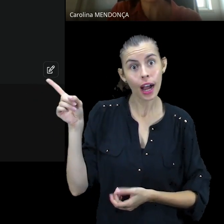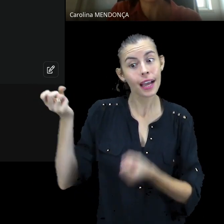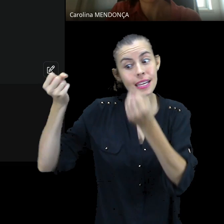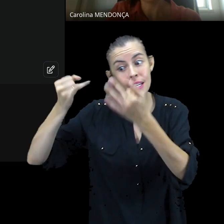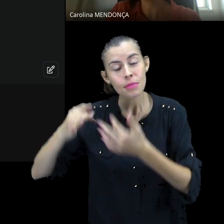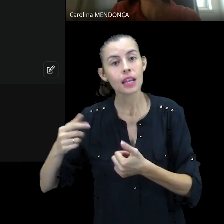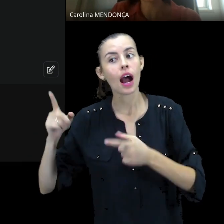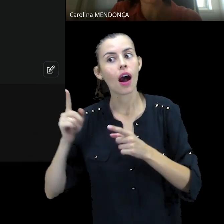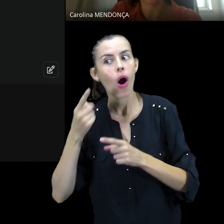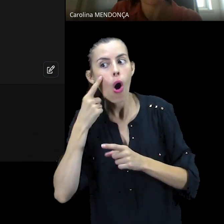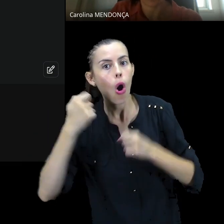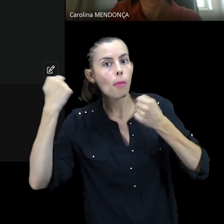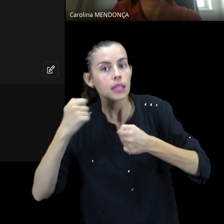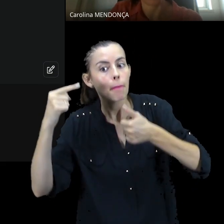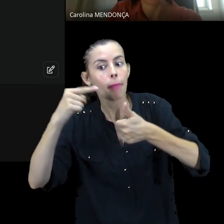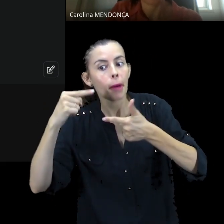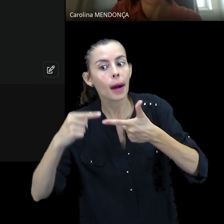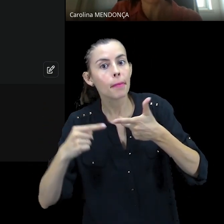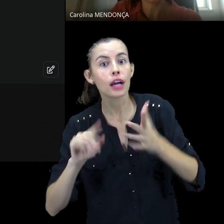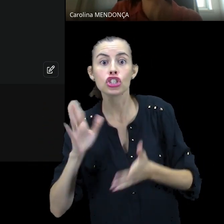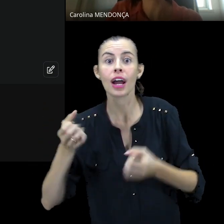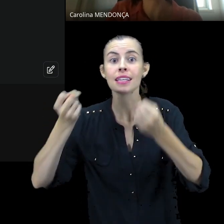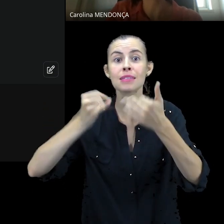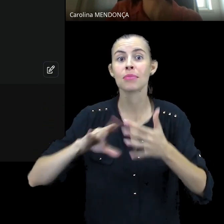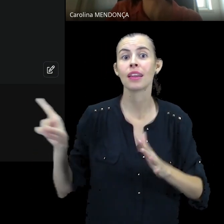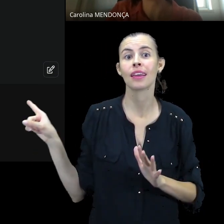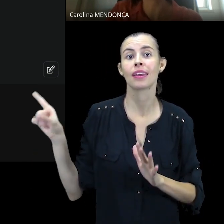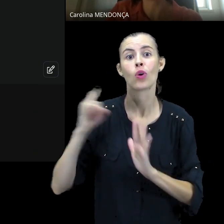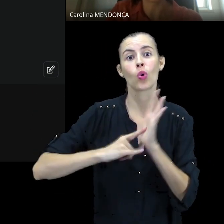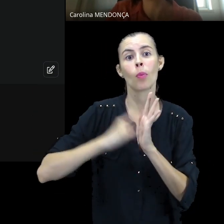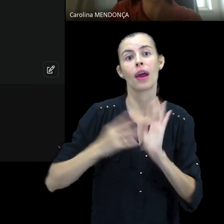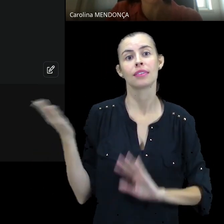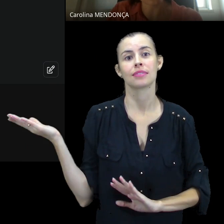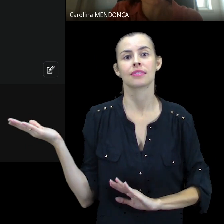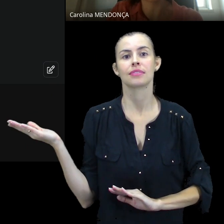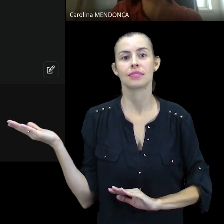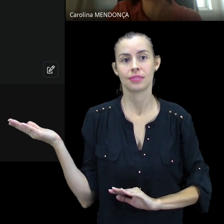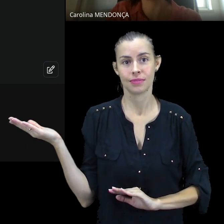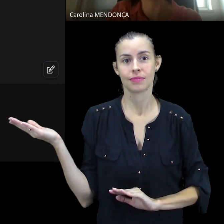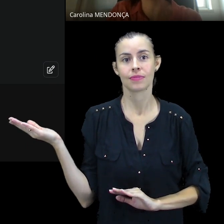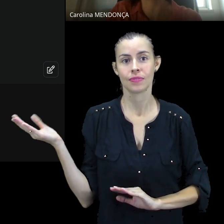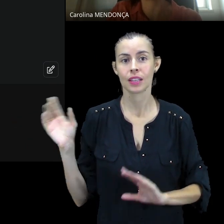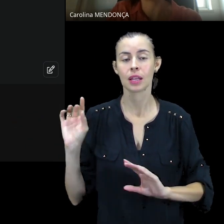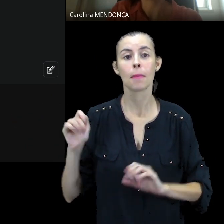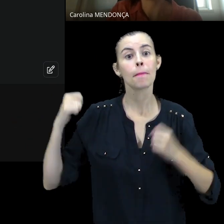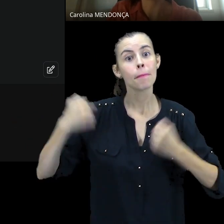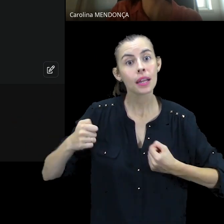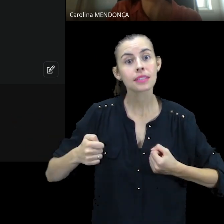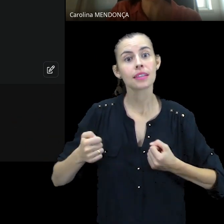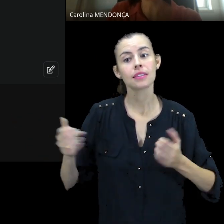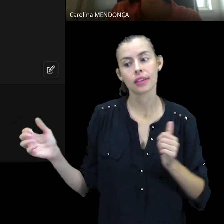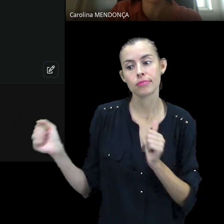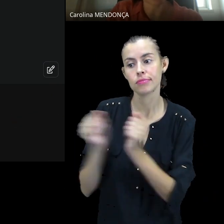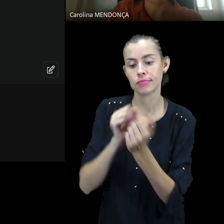da extensão indica um caminho, que é o caminho que a gente tem buscado valorizar aqui dentro da UFBA, que é o